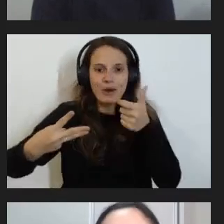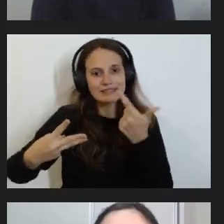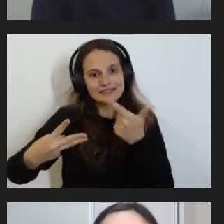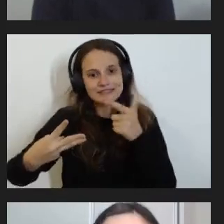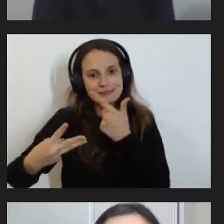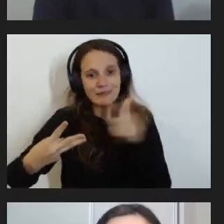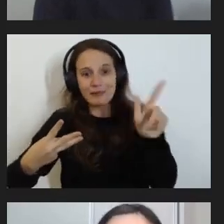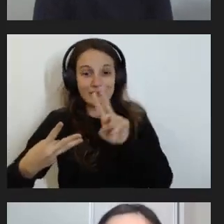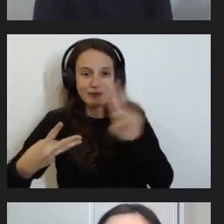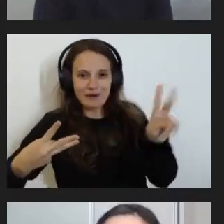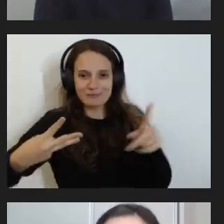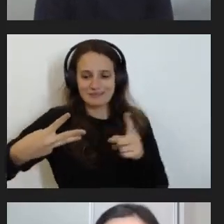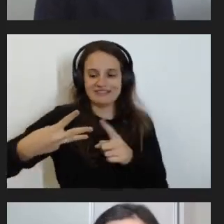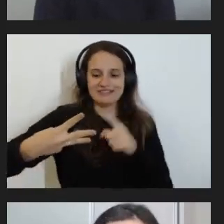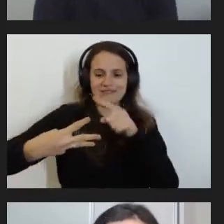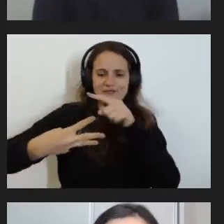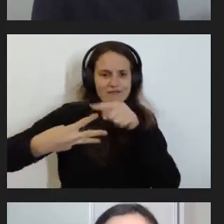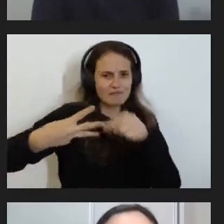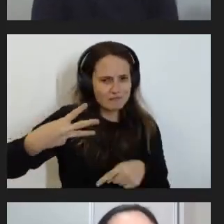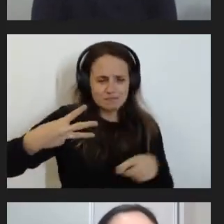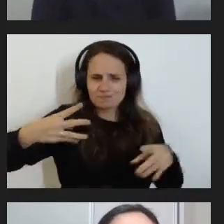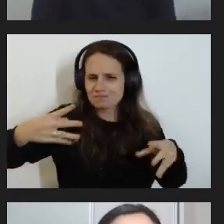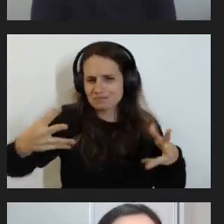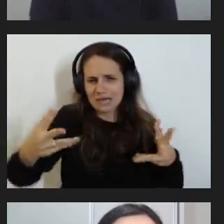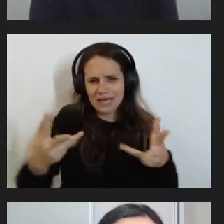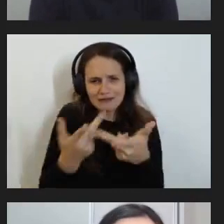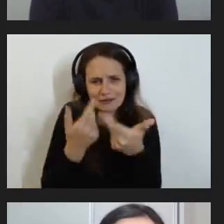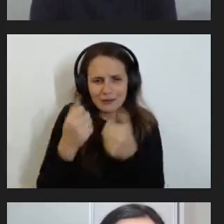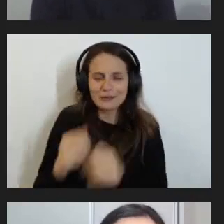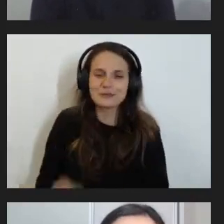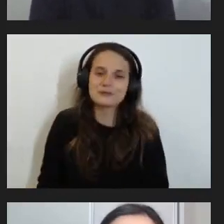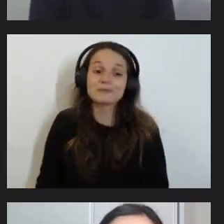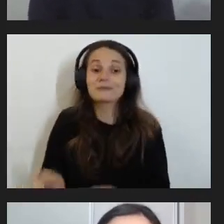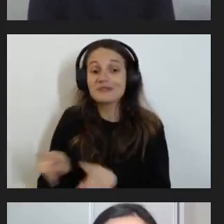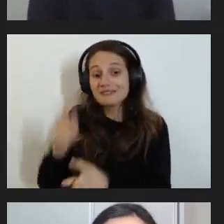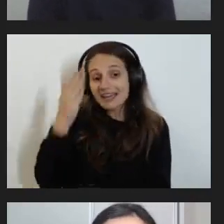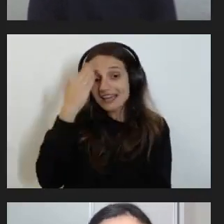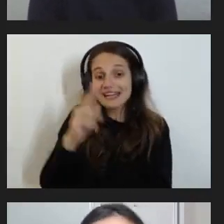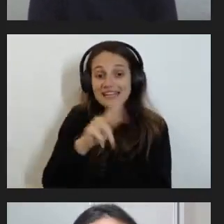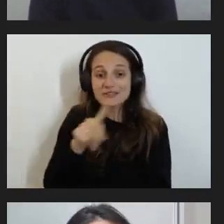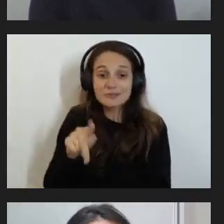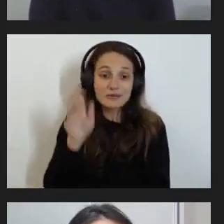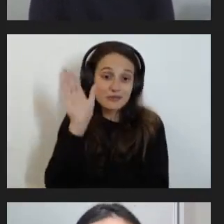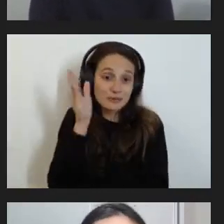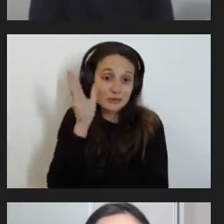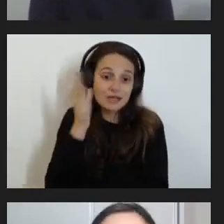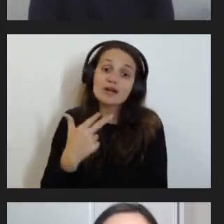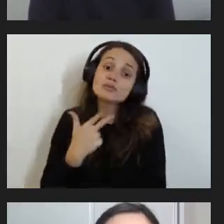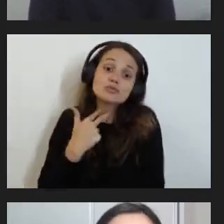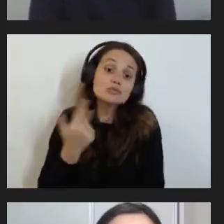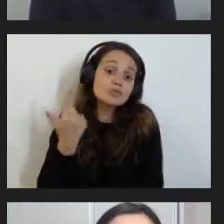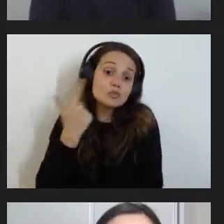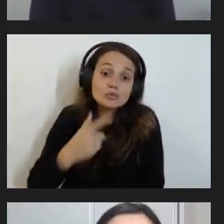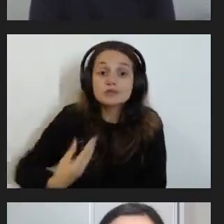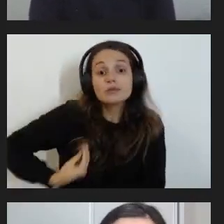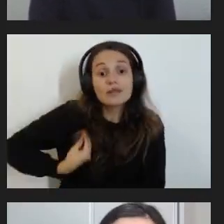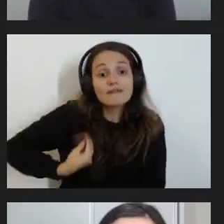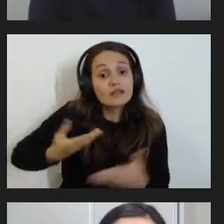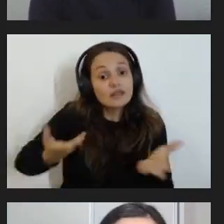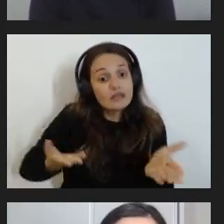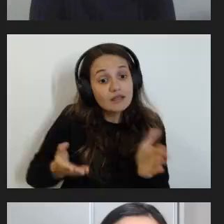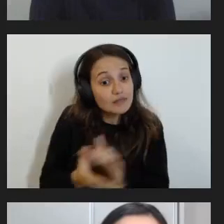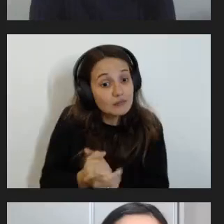A Luana e obrigada. o Fábio, vocês foram maravilhosos. Agradecer também o Carlos, que não pôde Muito obrigada. aparecer aqui hoje, né, mas que está aqui acompanhando